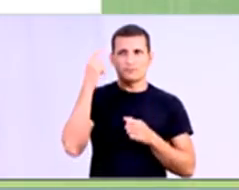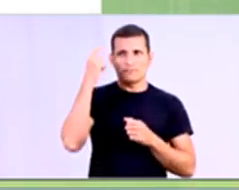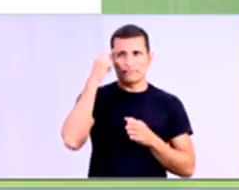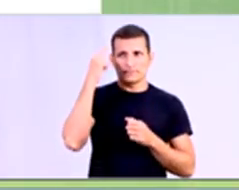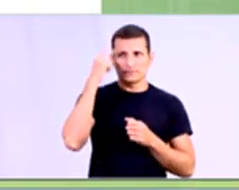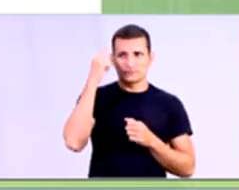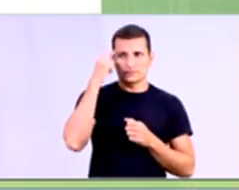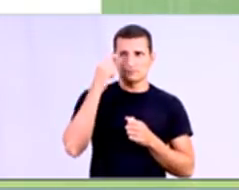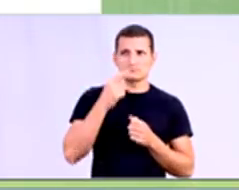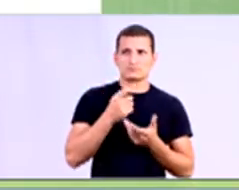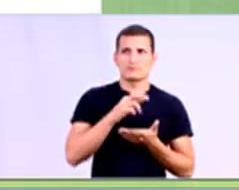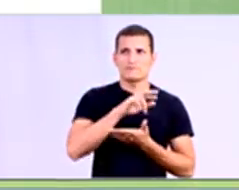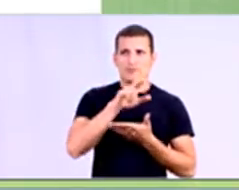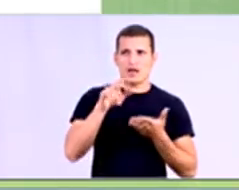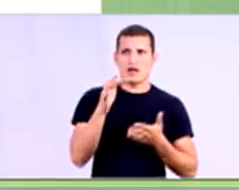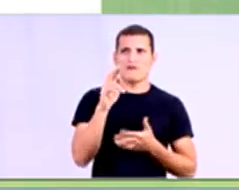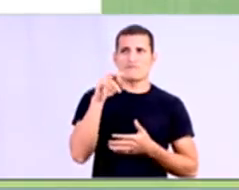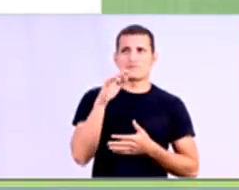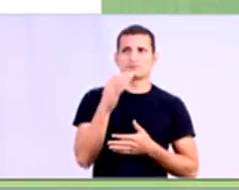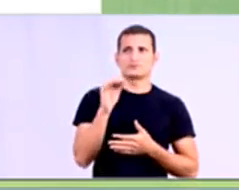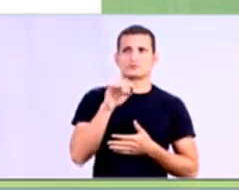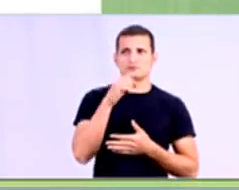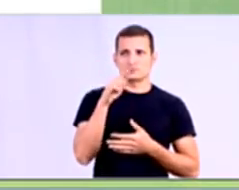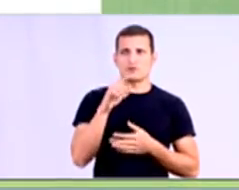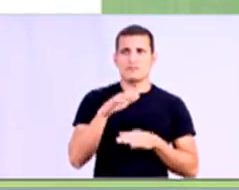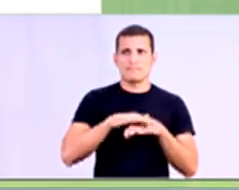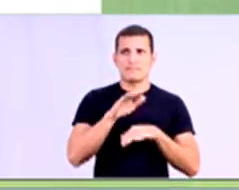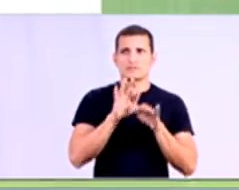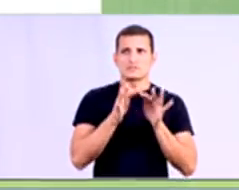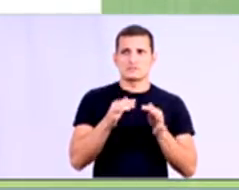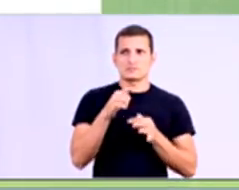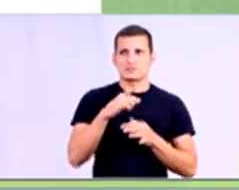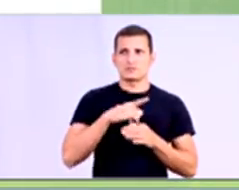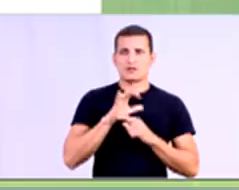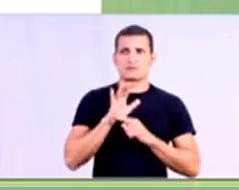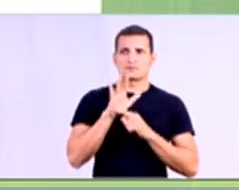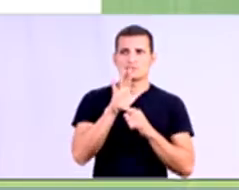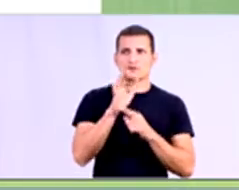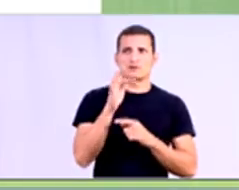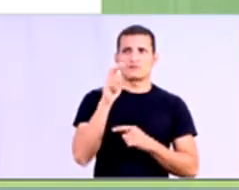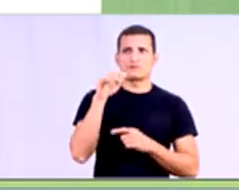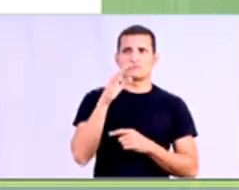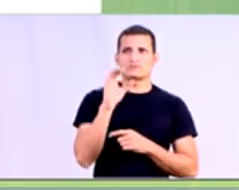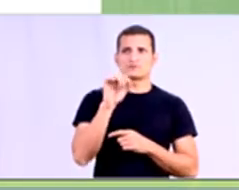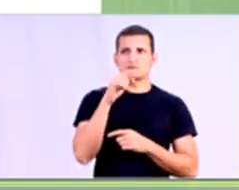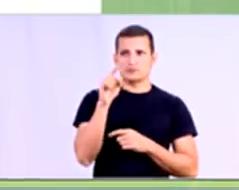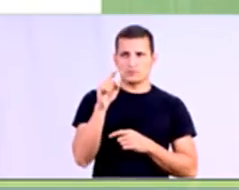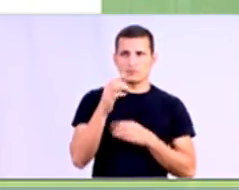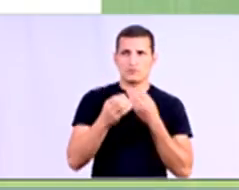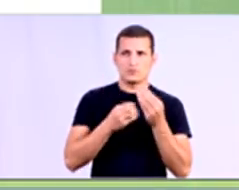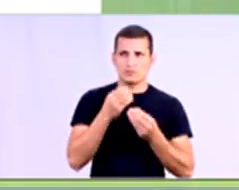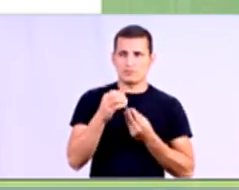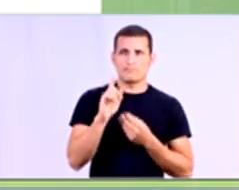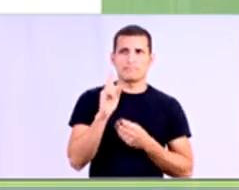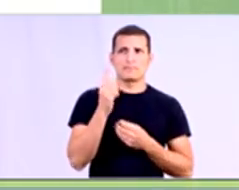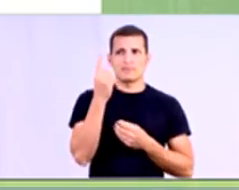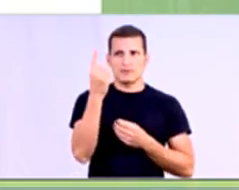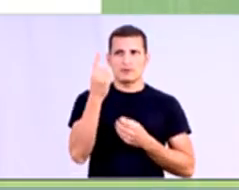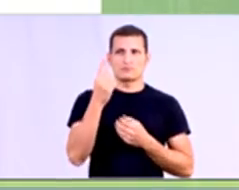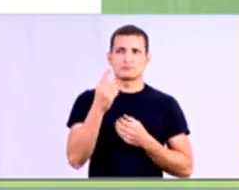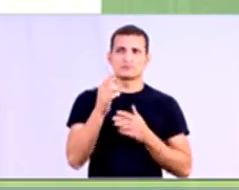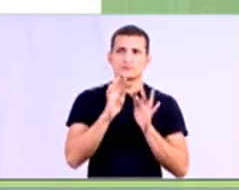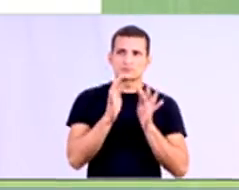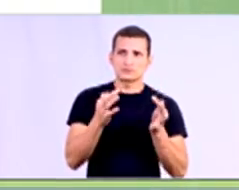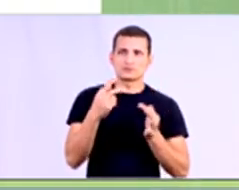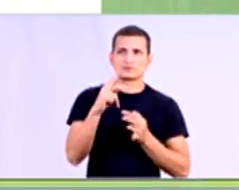pensado em várias funcionalidades. É a forma mais simples que você tem de representar a funcionalidade. Primeiro, pela simplicidade dele, para o